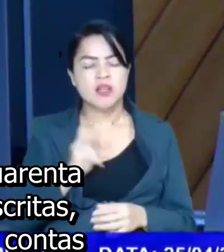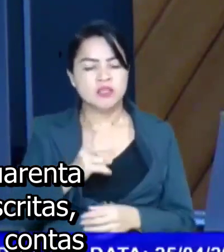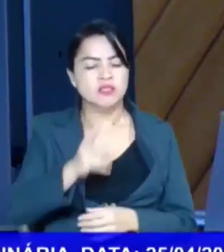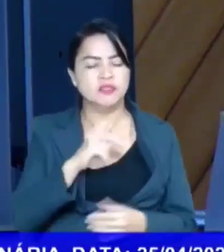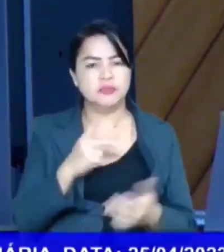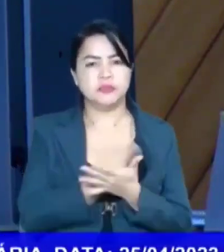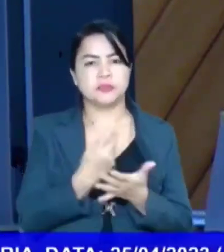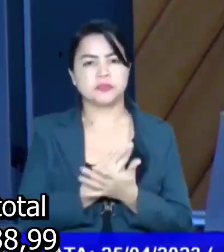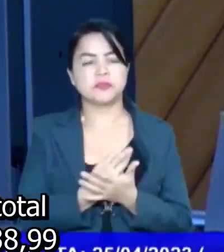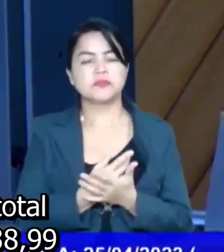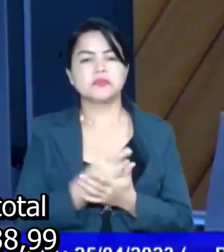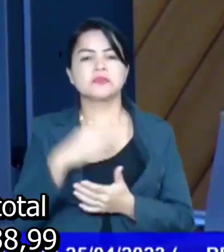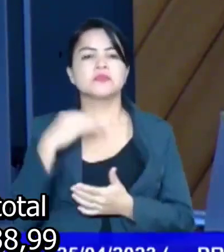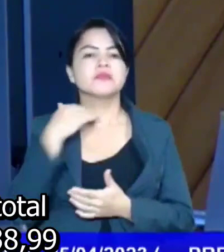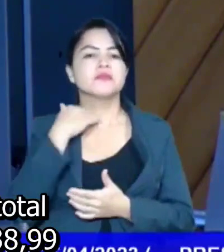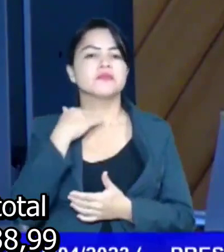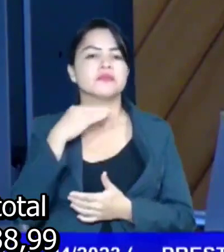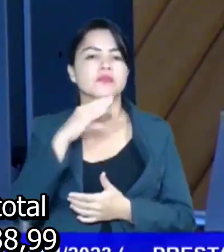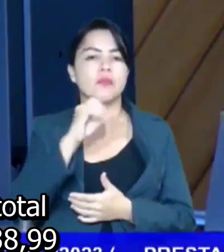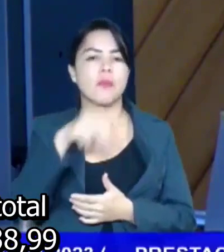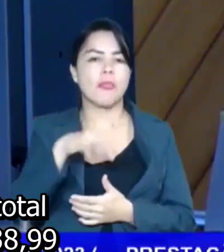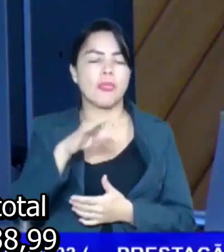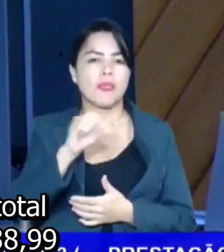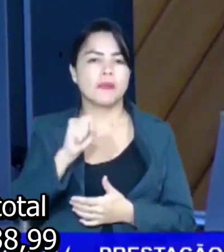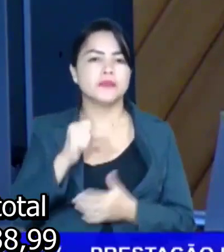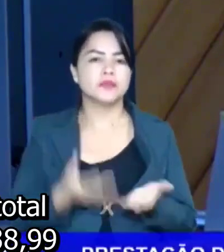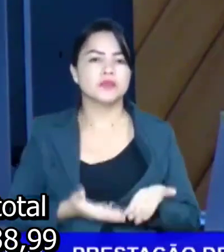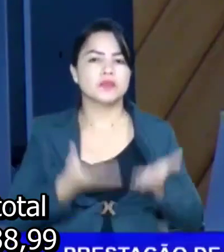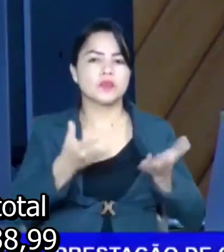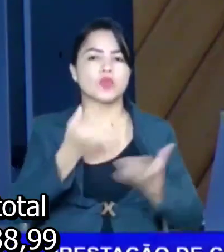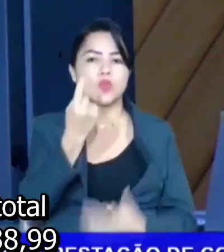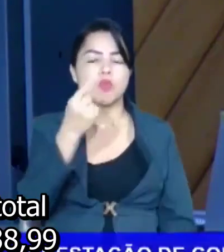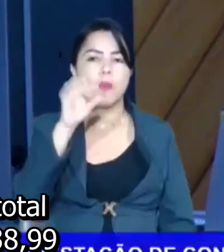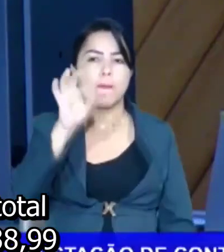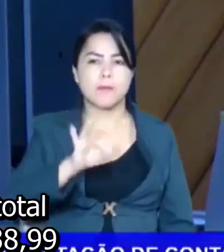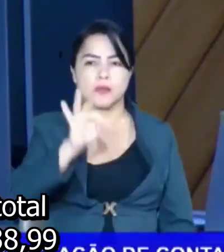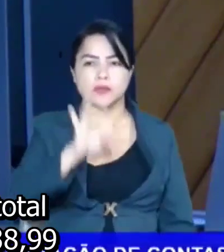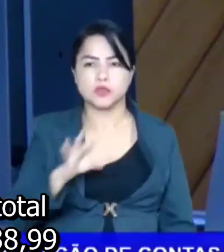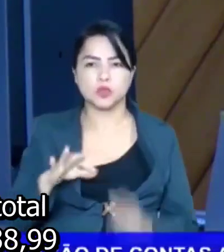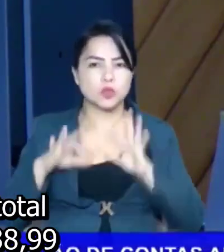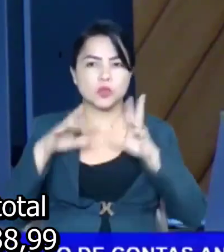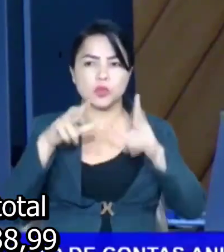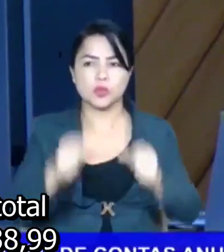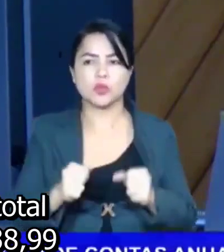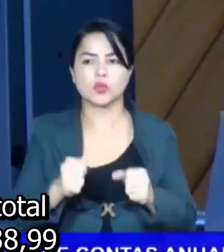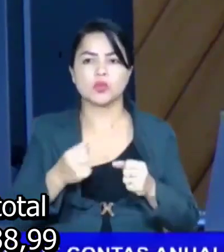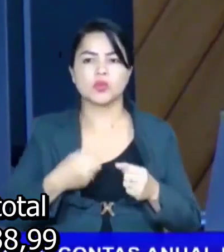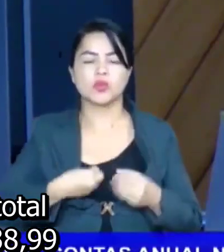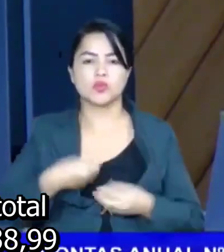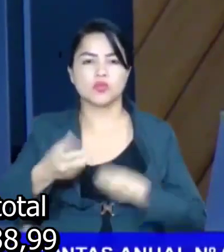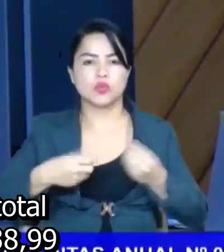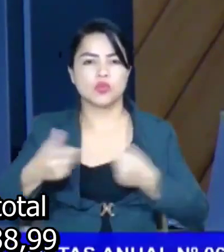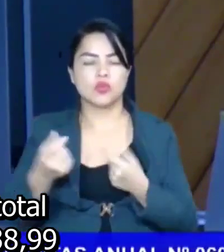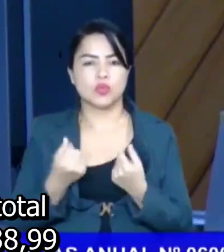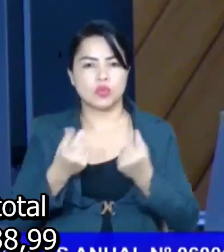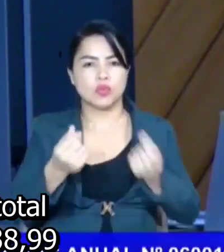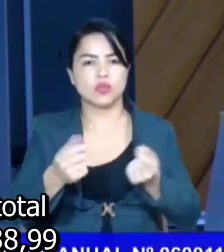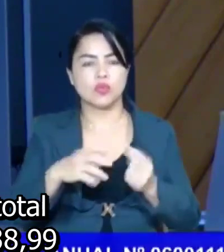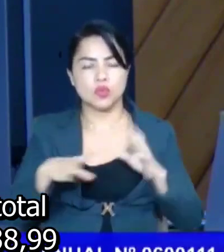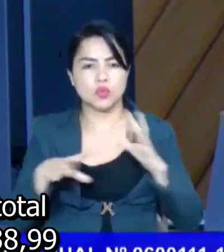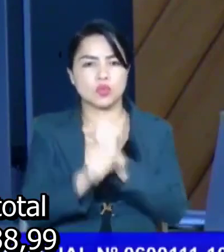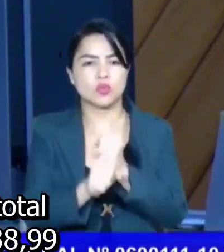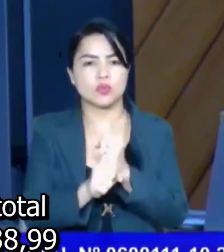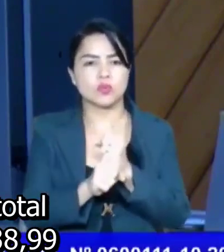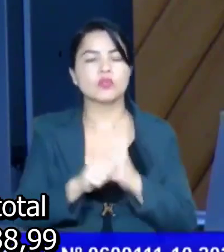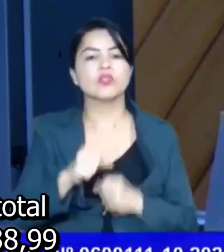regularidade das contas, porque representa em torno de 1% do total das despesas financeiras, que somou